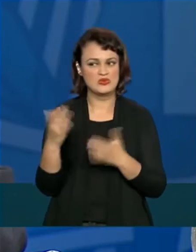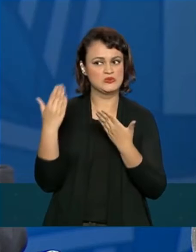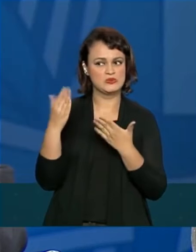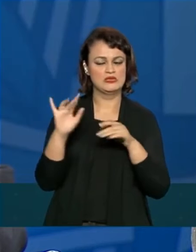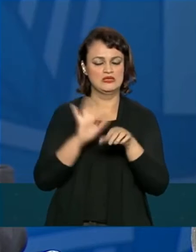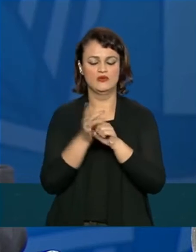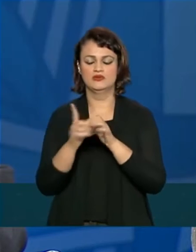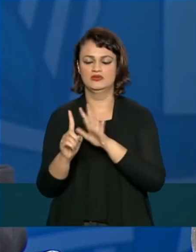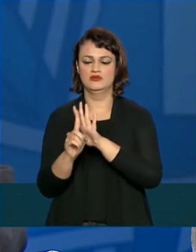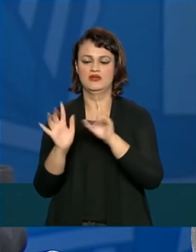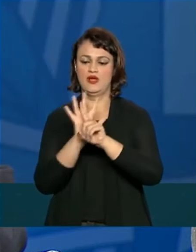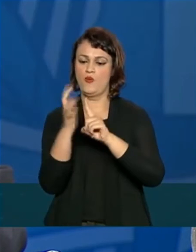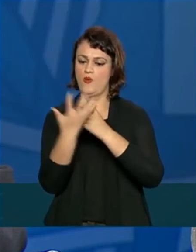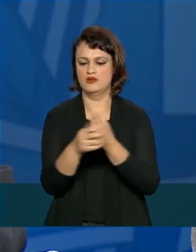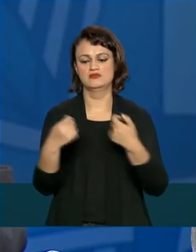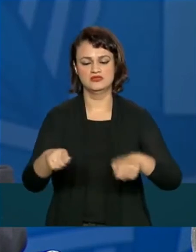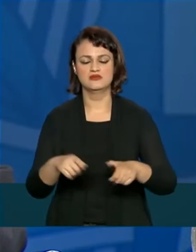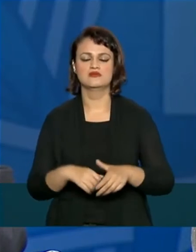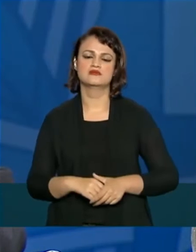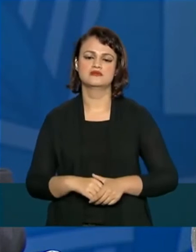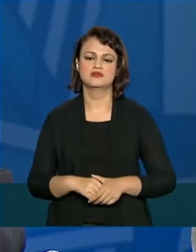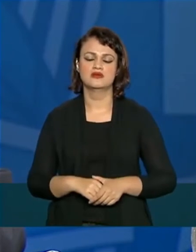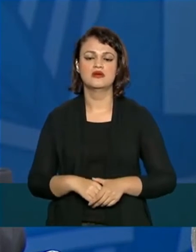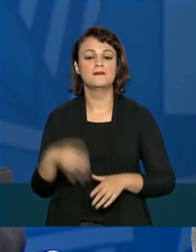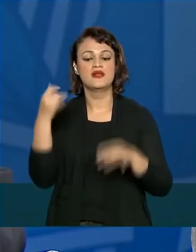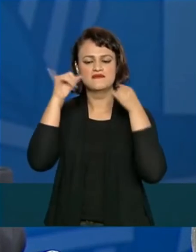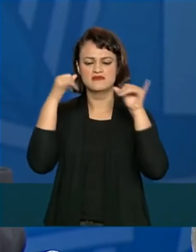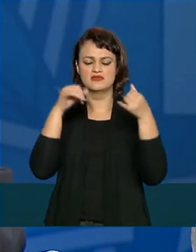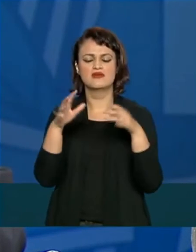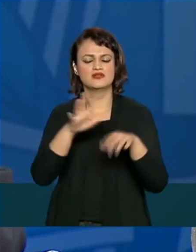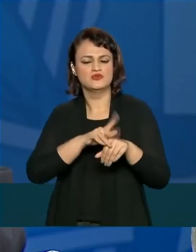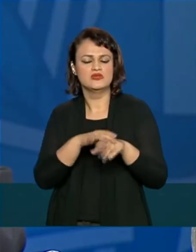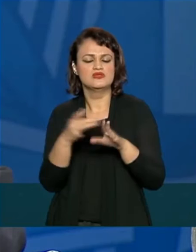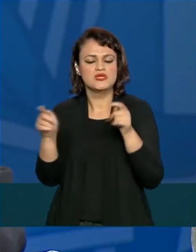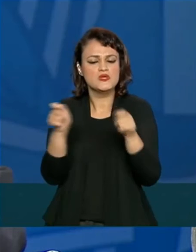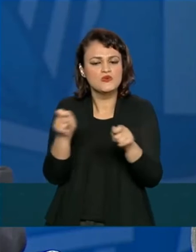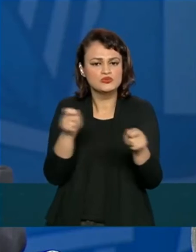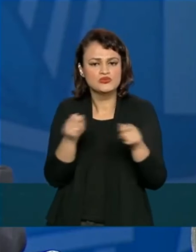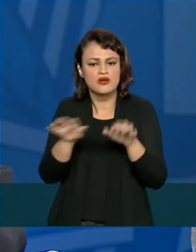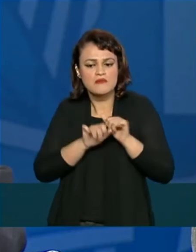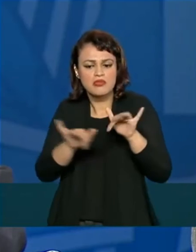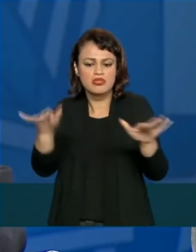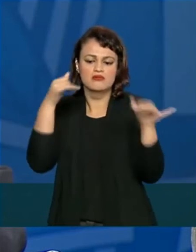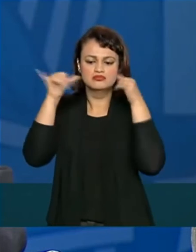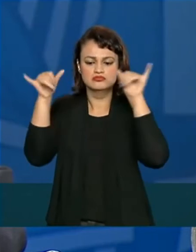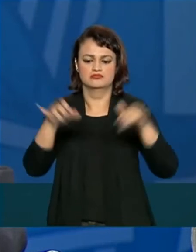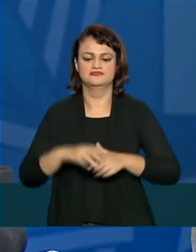confirmados, que devem ser utilizados de forma integrada, a fim de prevenir o adoecimento e controlar a transmissão da